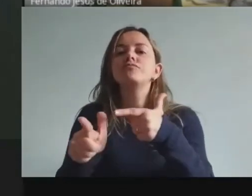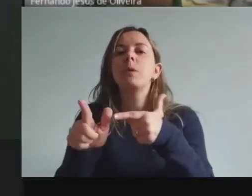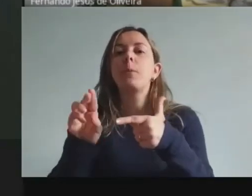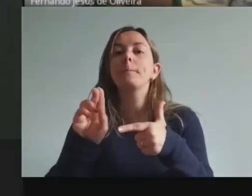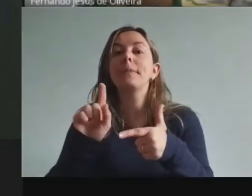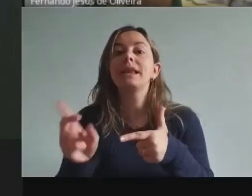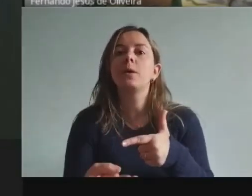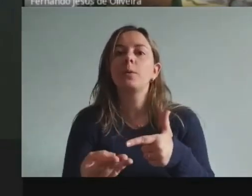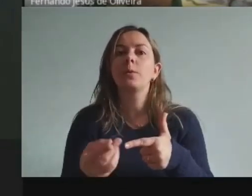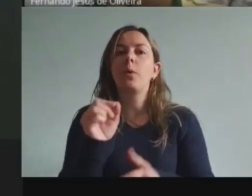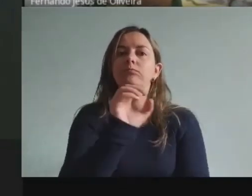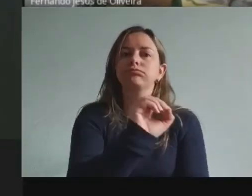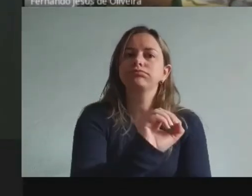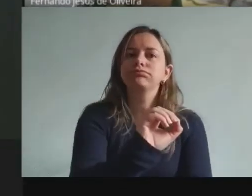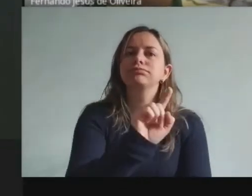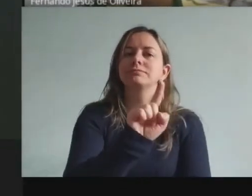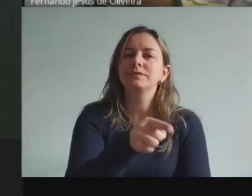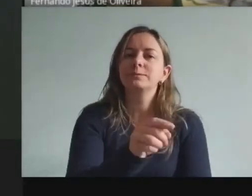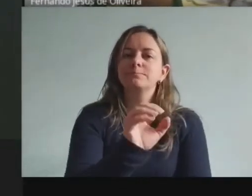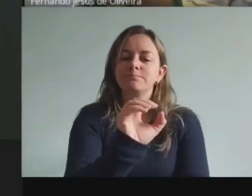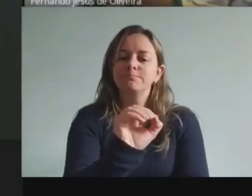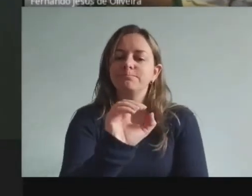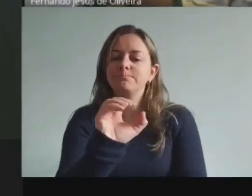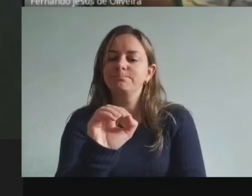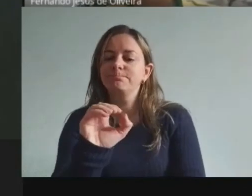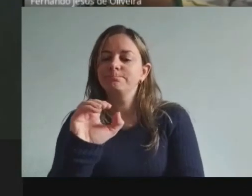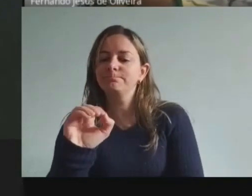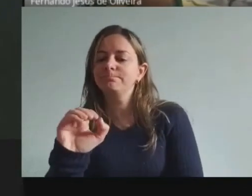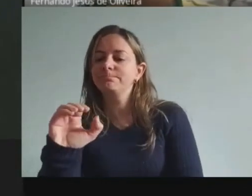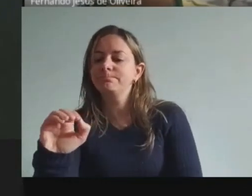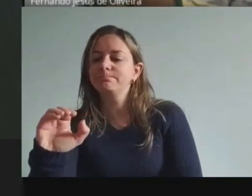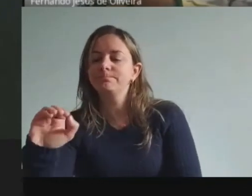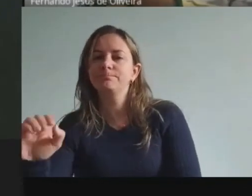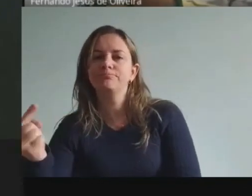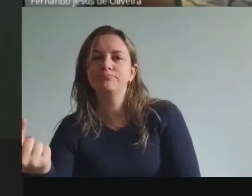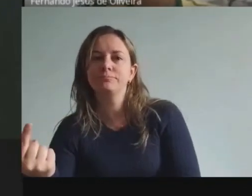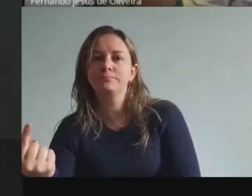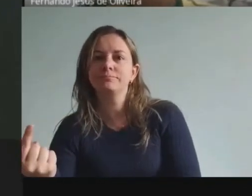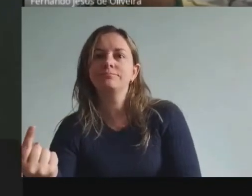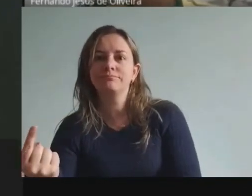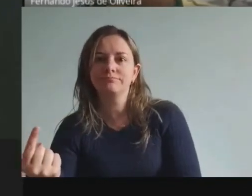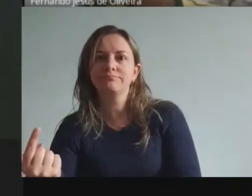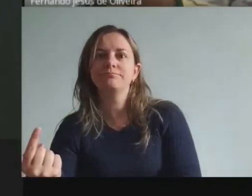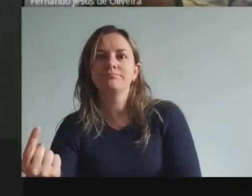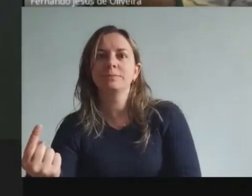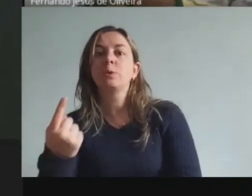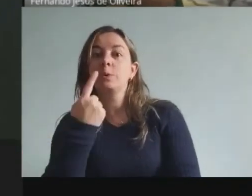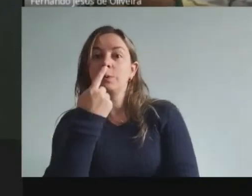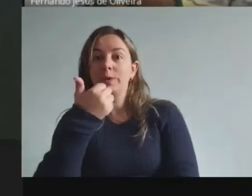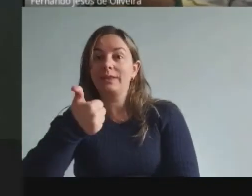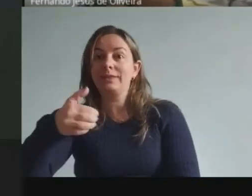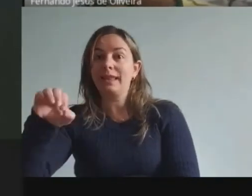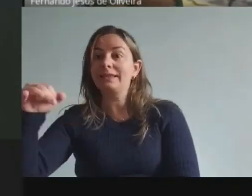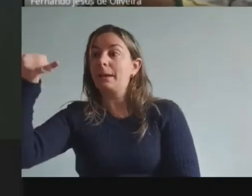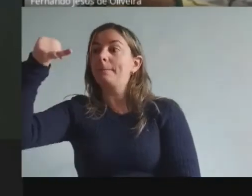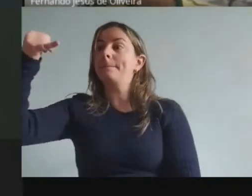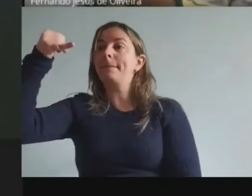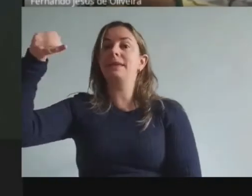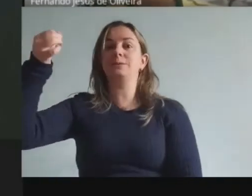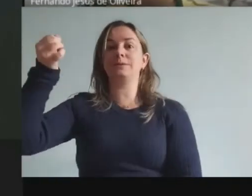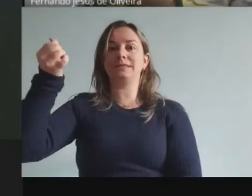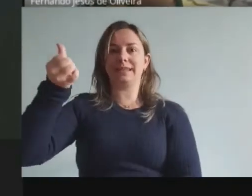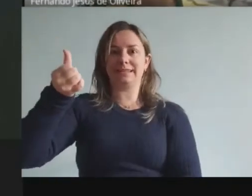10 a menos 6. Quer dizer, um micro, na verdade, é a milésima parte do mili. Um micrômetro é a milésima parte